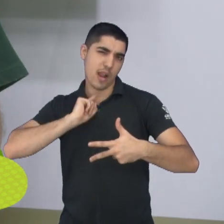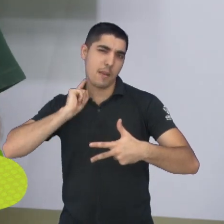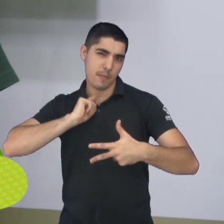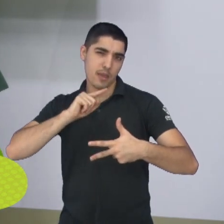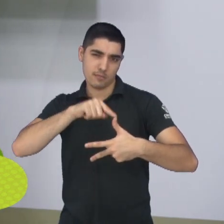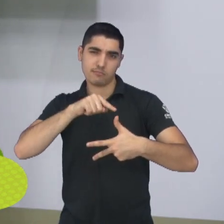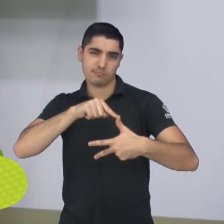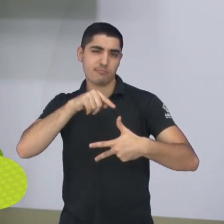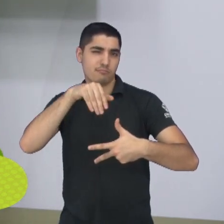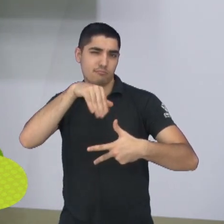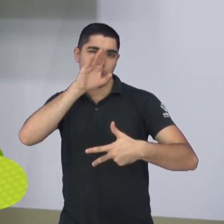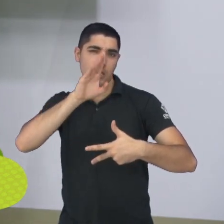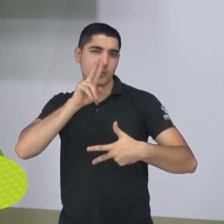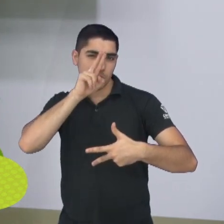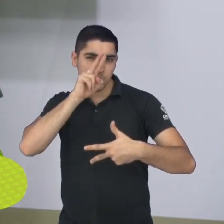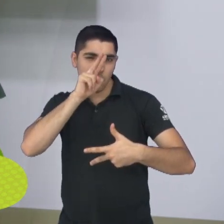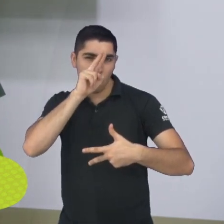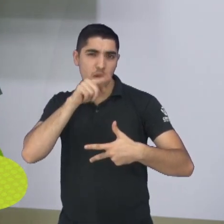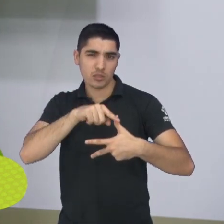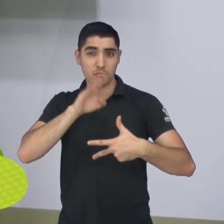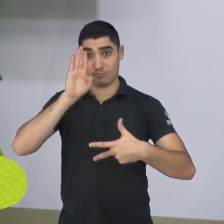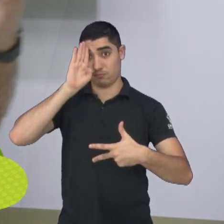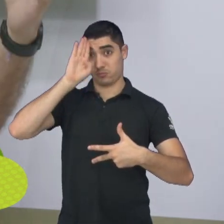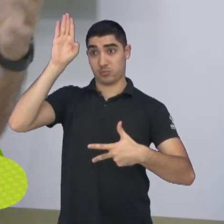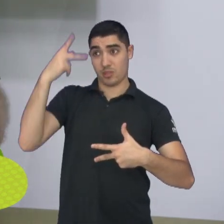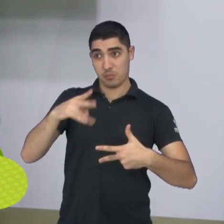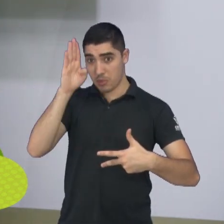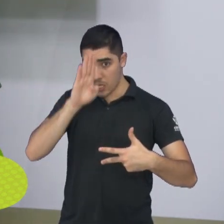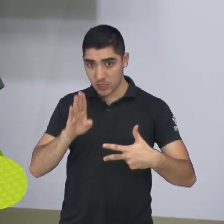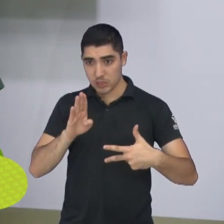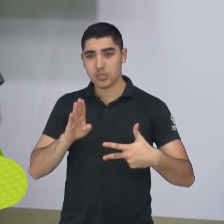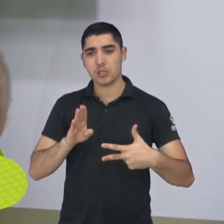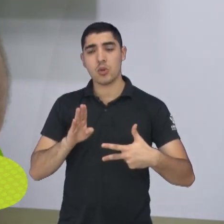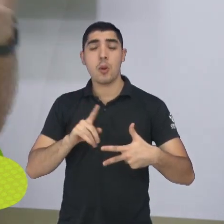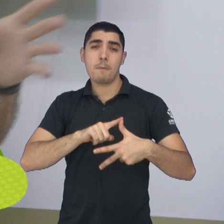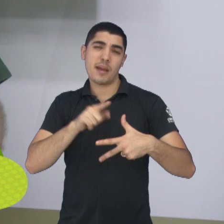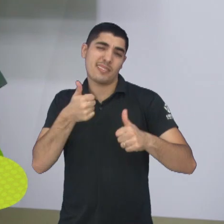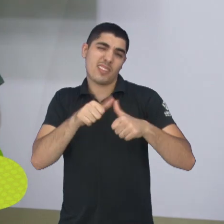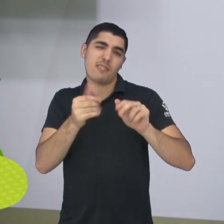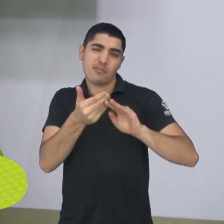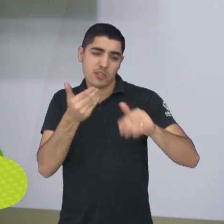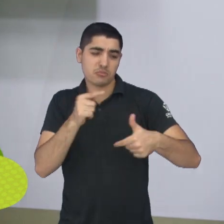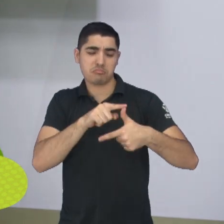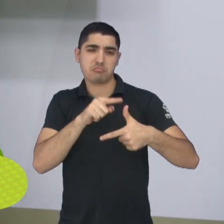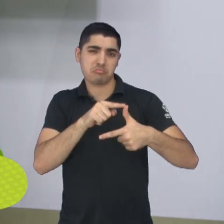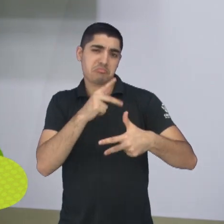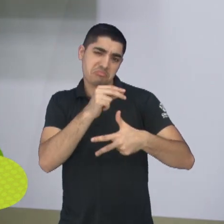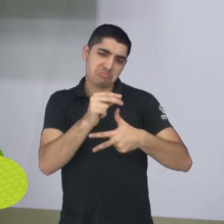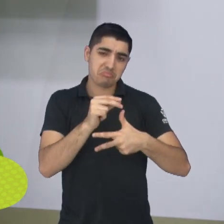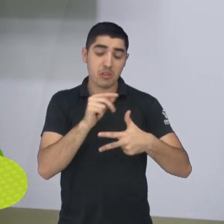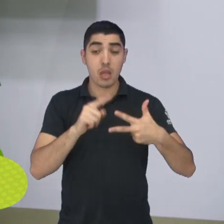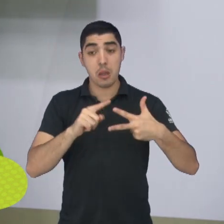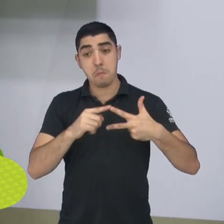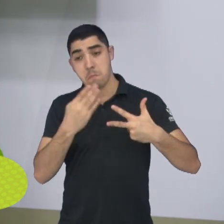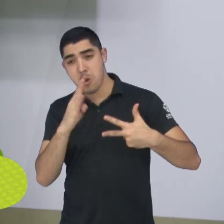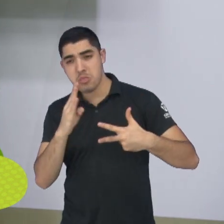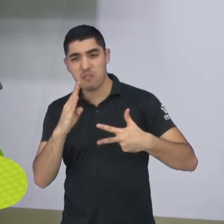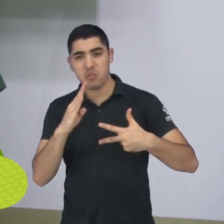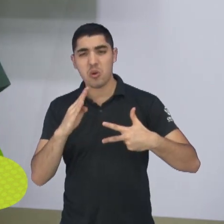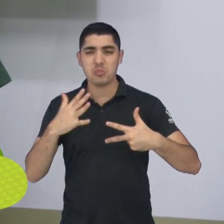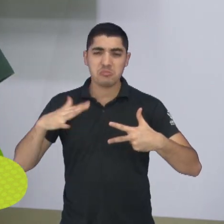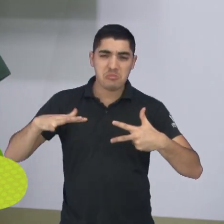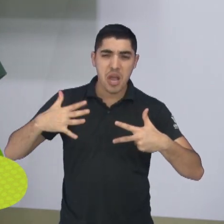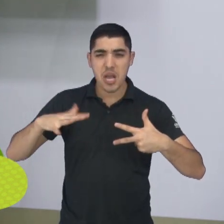é o principal, acho que é o principal time do país, mas como você falou, veio desfalcado. O Botafogo vem em baixa, enfim, não é